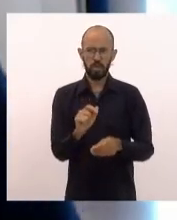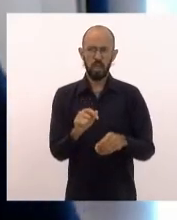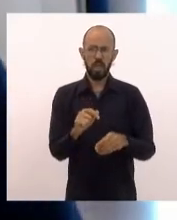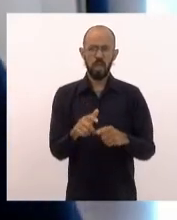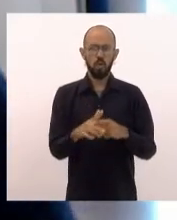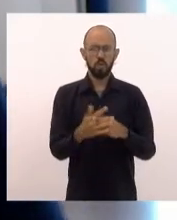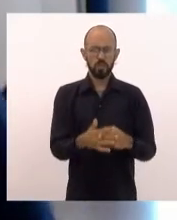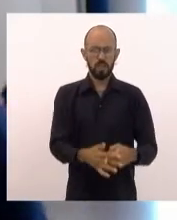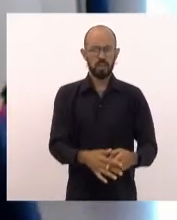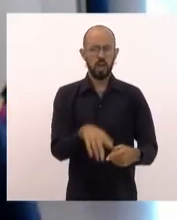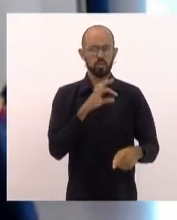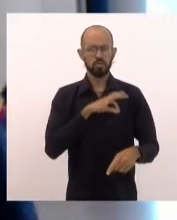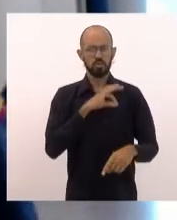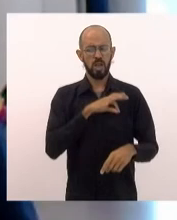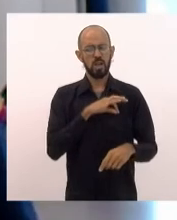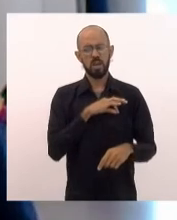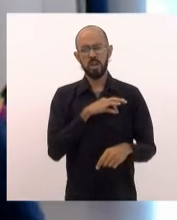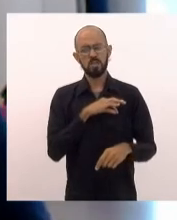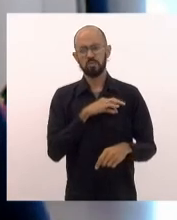está dando